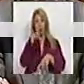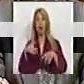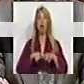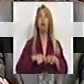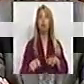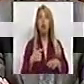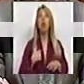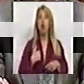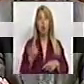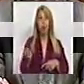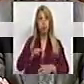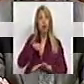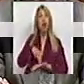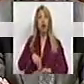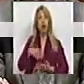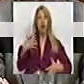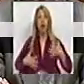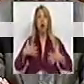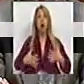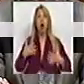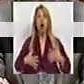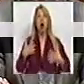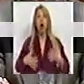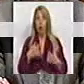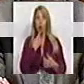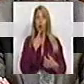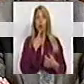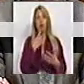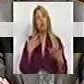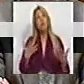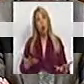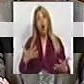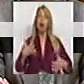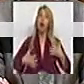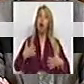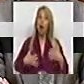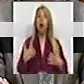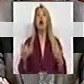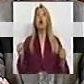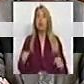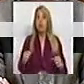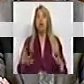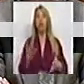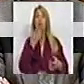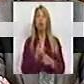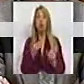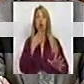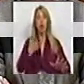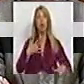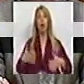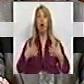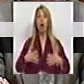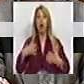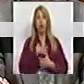muito angustiado. Assim, estou só angustiado, porque uma angustia não podemos responder a todas as